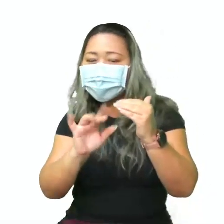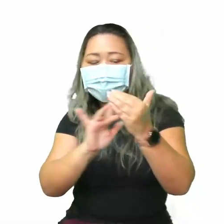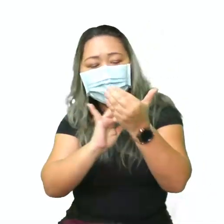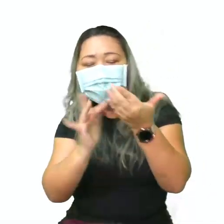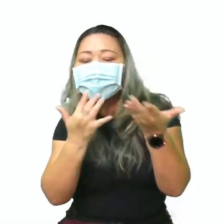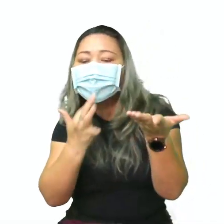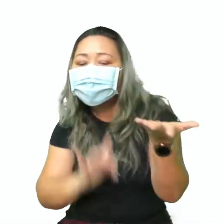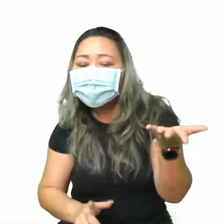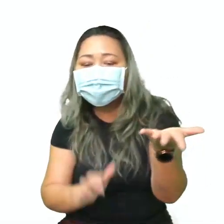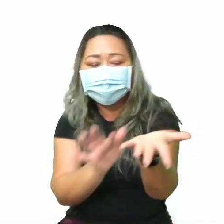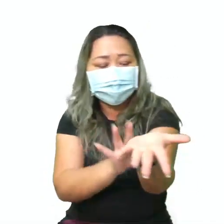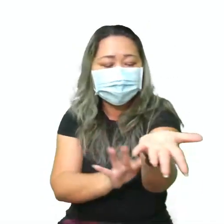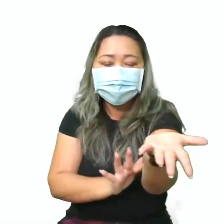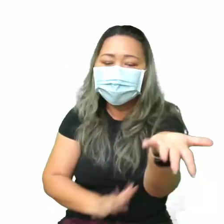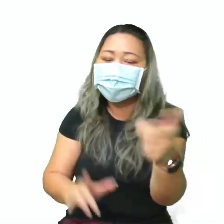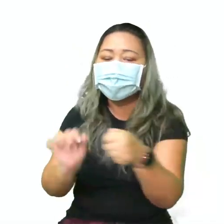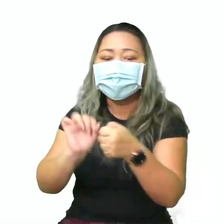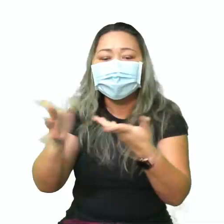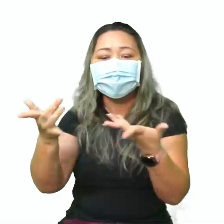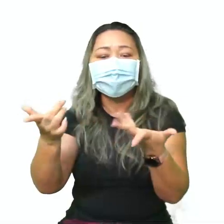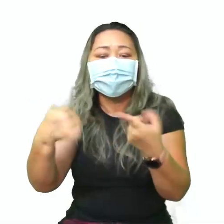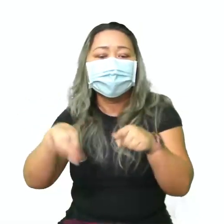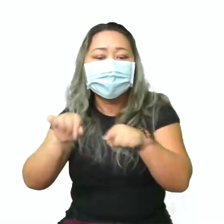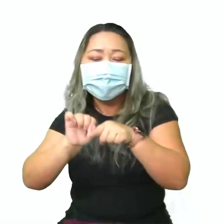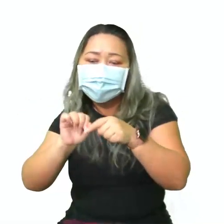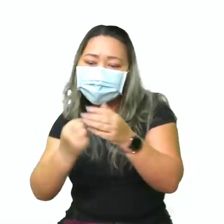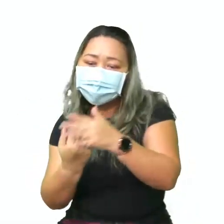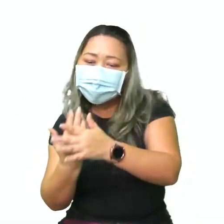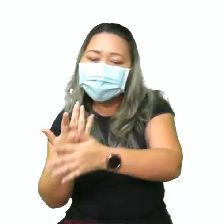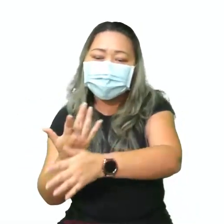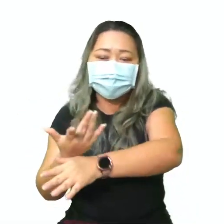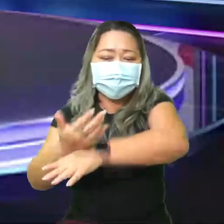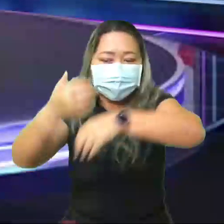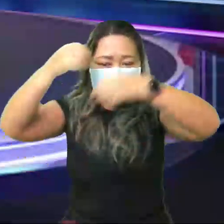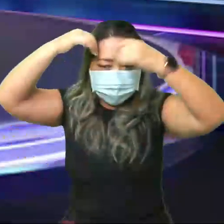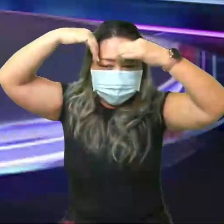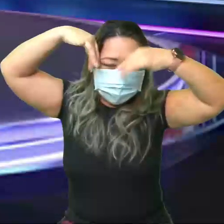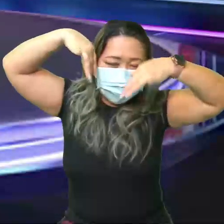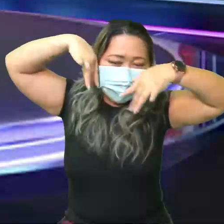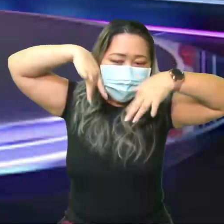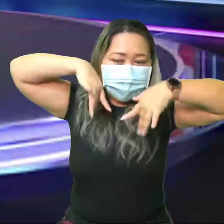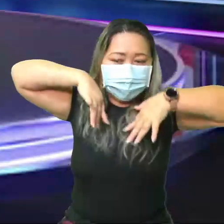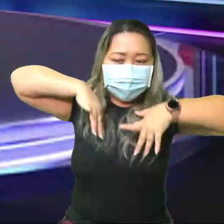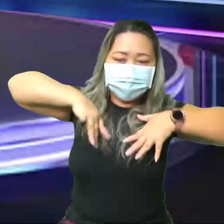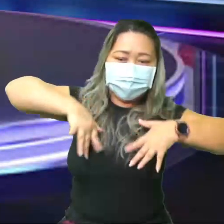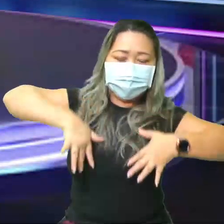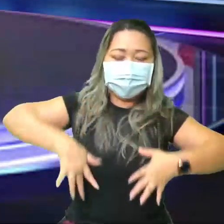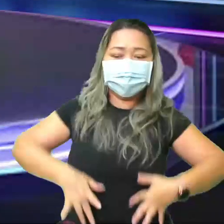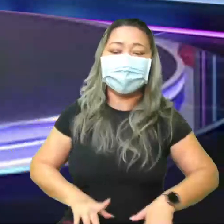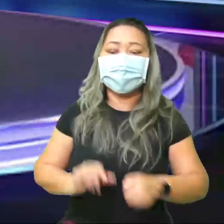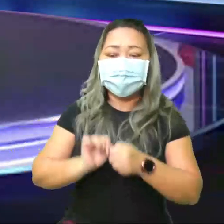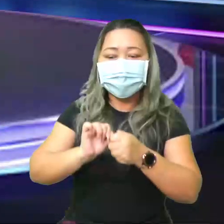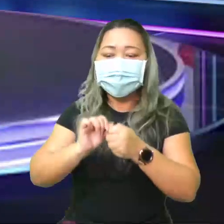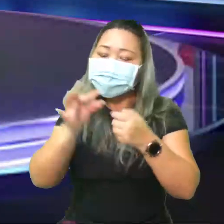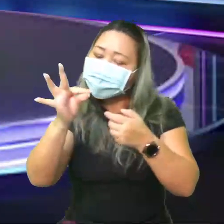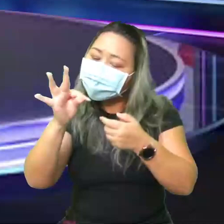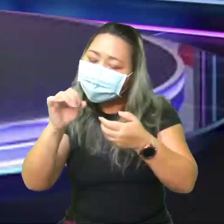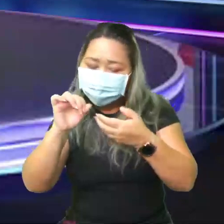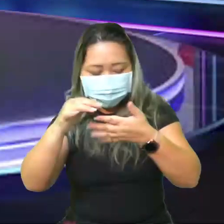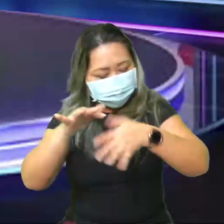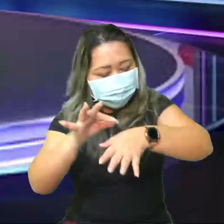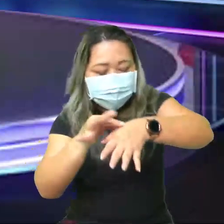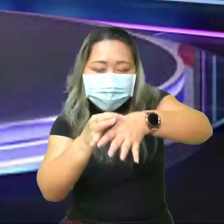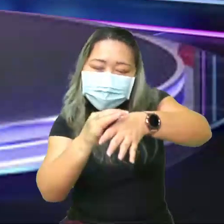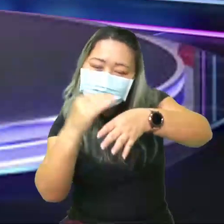onde um único indivíduo gera um outro. E aí tem várias formas de reprodução assexuada. Mas isso é para uma outra aula.